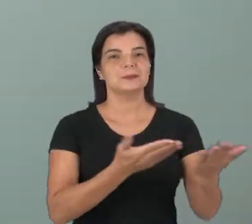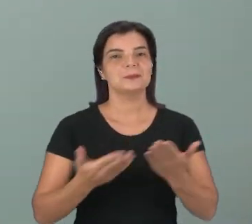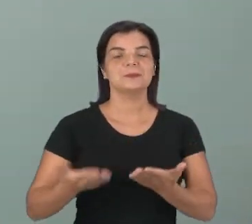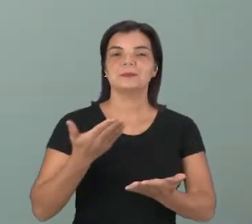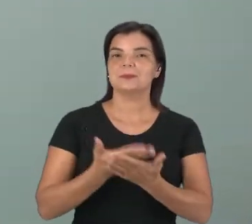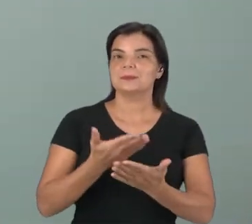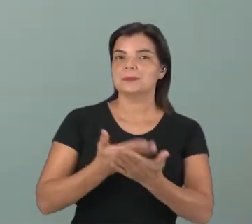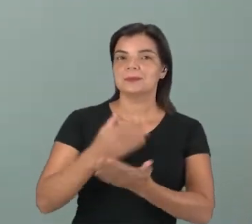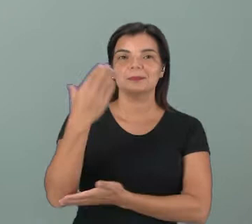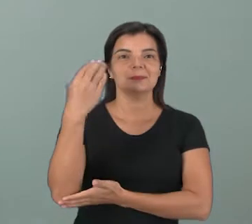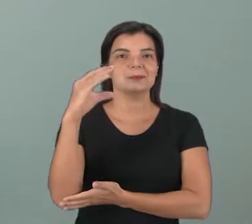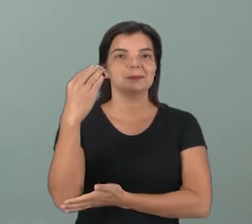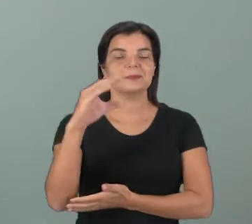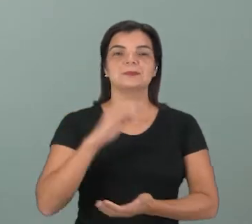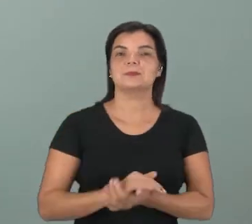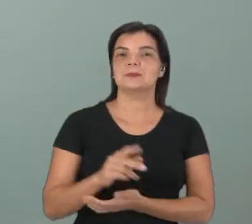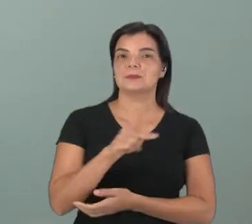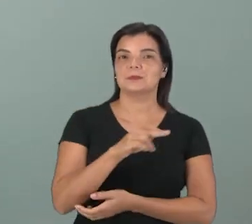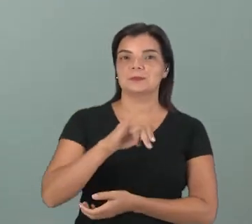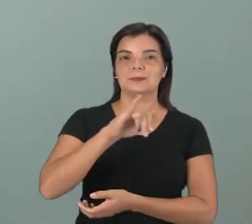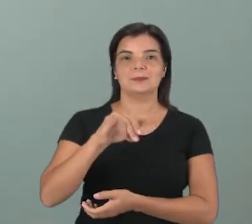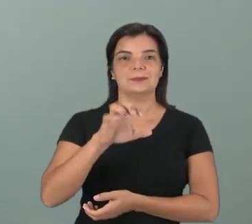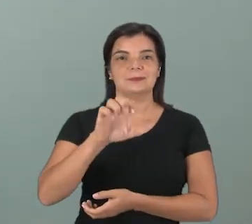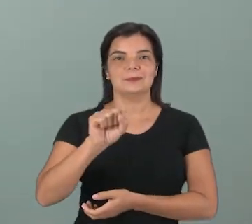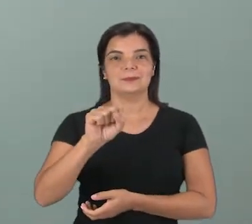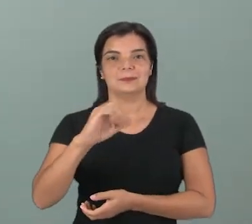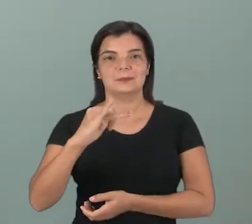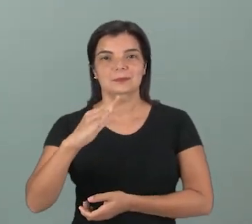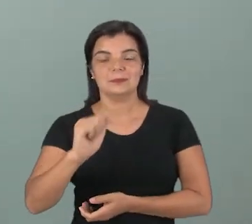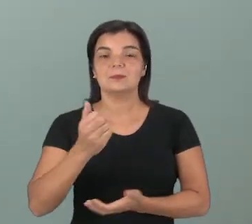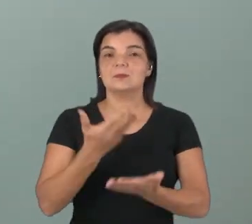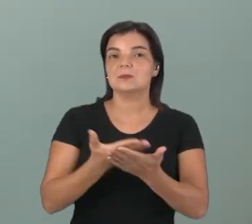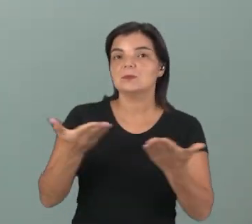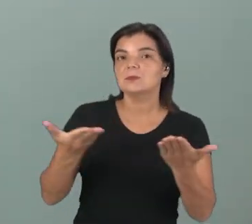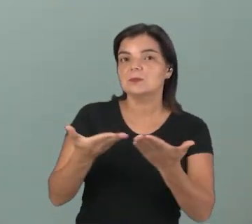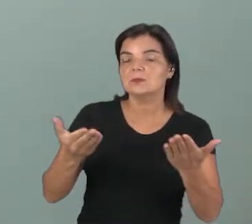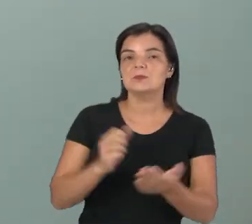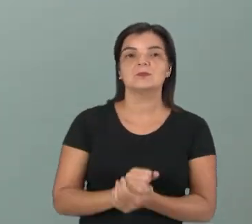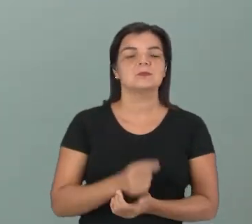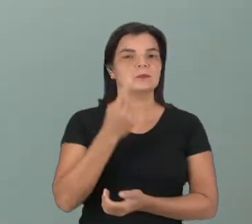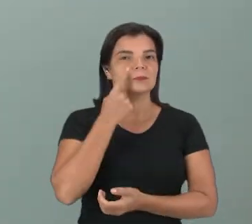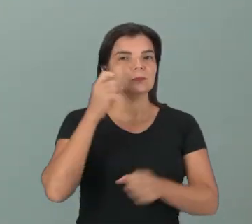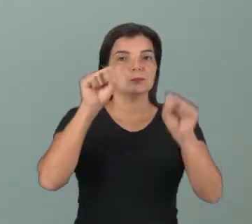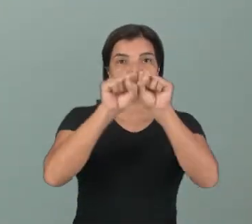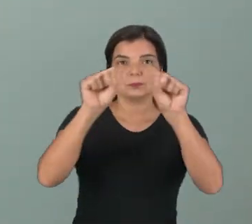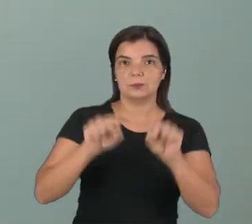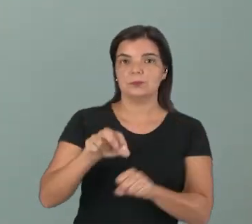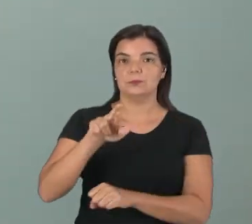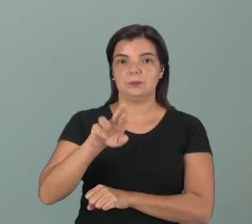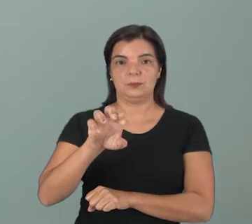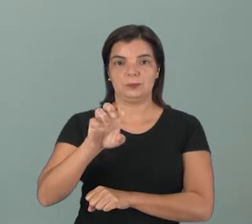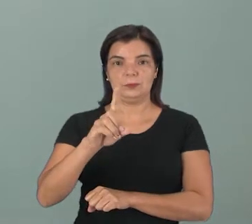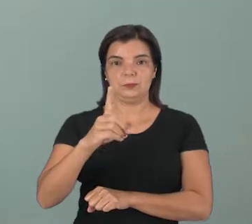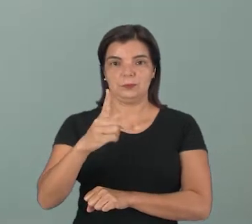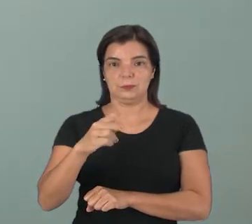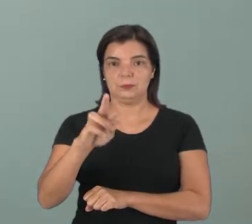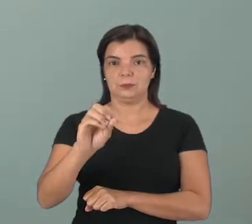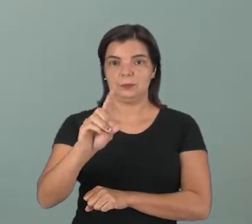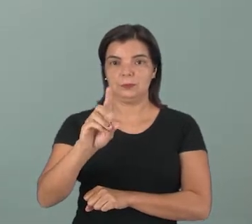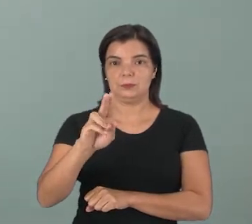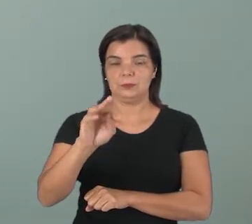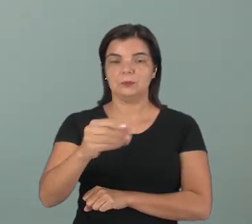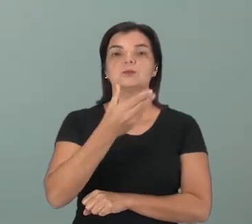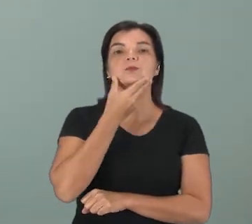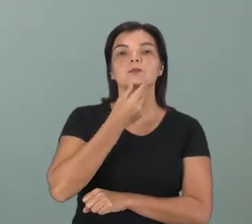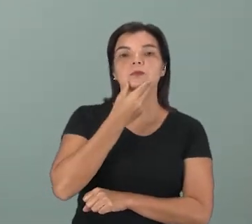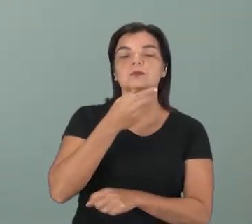Bem-vindos a mais uma aula de ciências. Eu sou a professora Jéssica e na aula de hoje nós vamos ver sobre o sistema reprodutor masculino e o